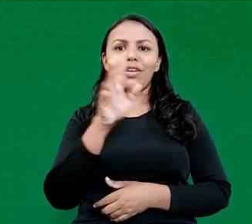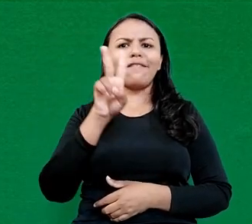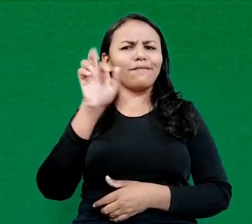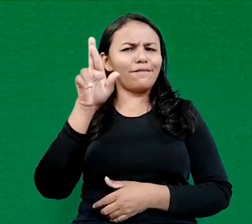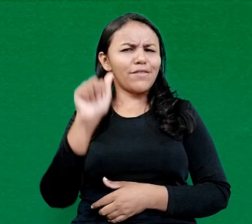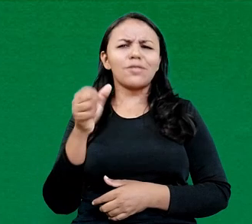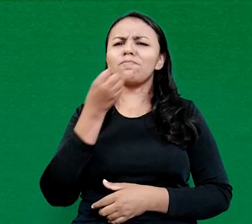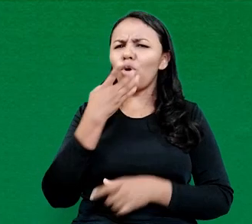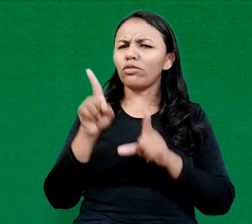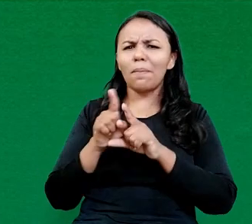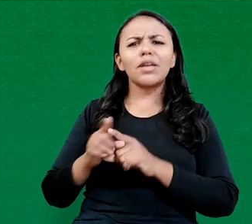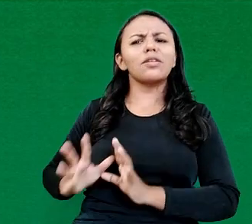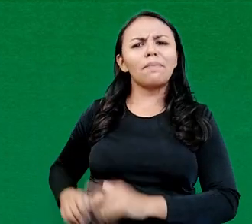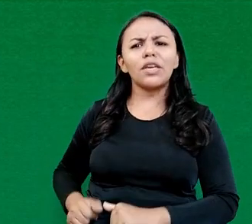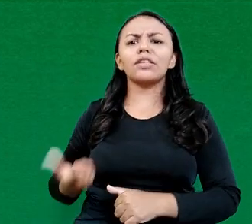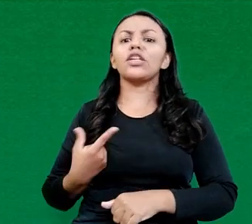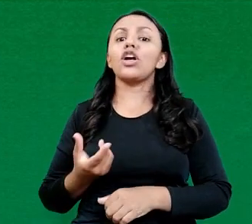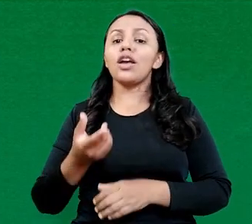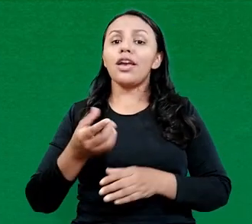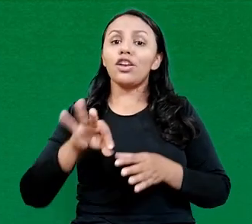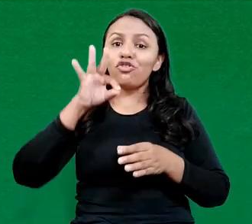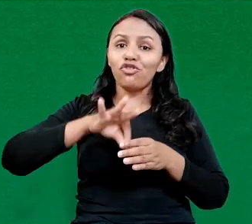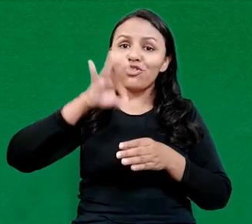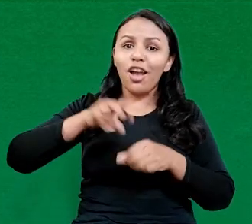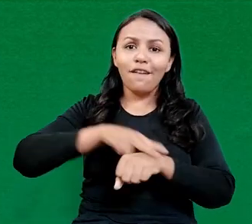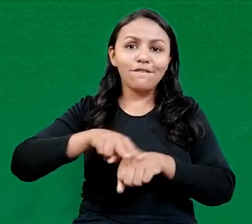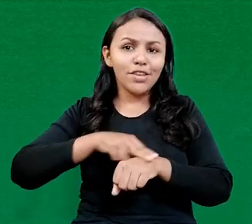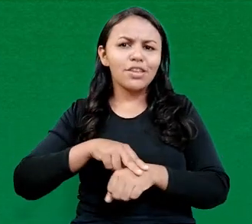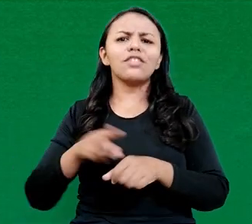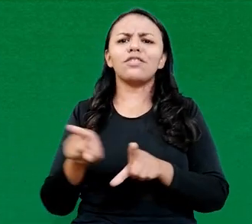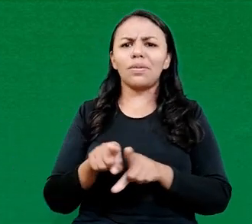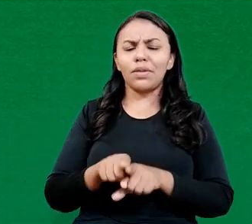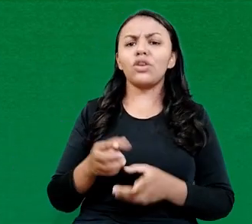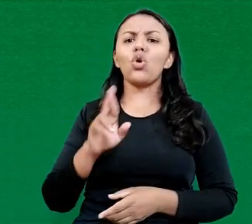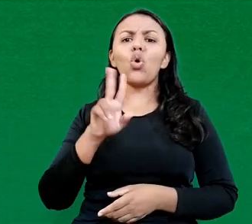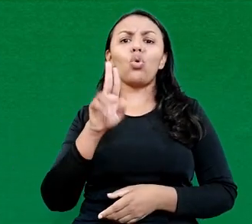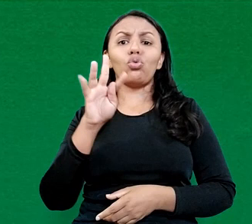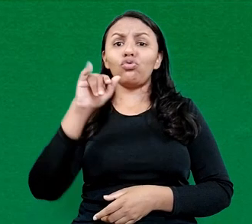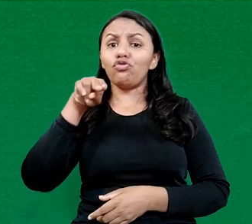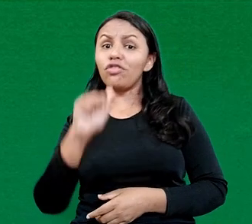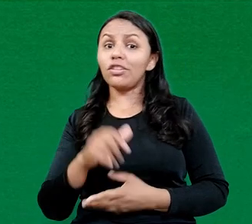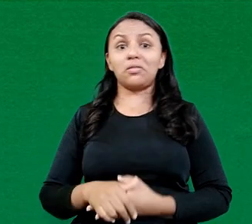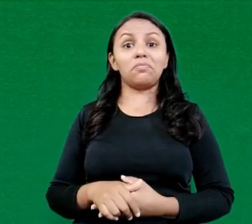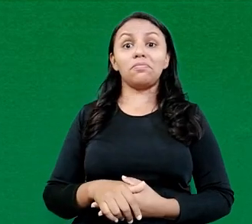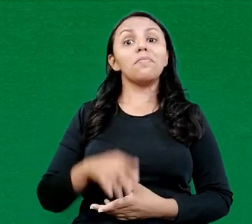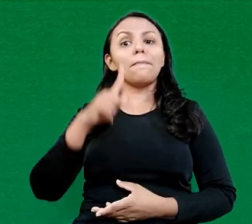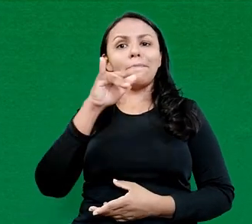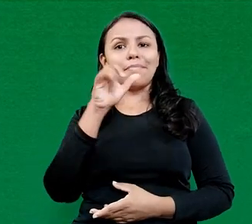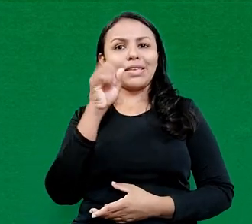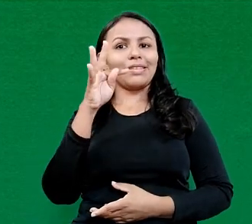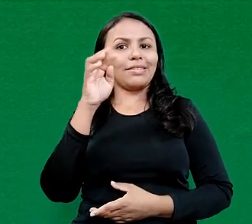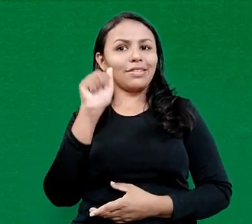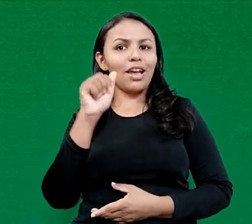detoxificação. Chá verde, riquíssimo em antioxidante. Você tem a rutina, um composto bioativo. O próprio pistache,